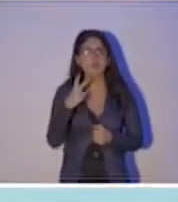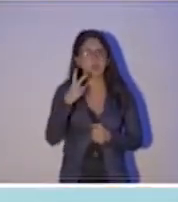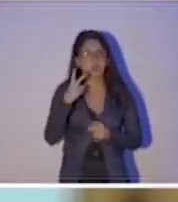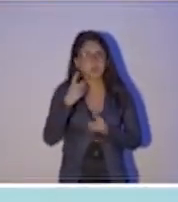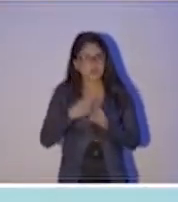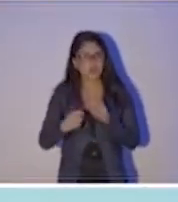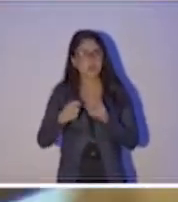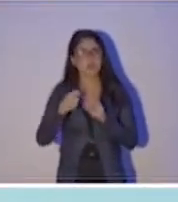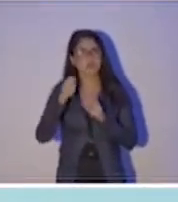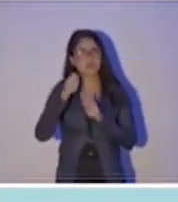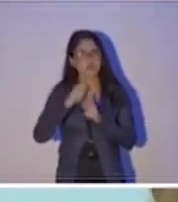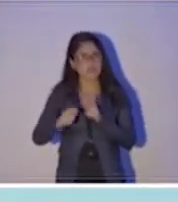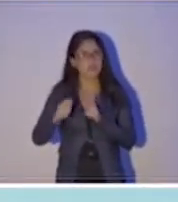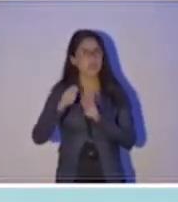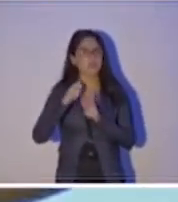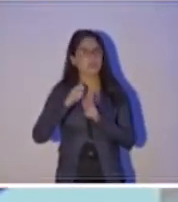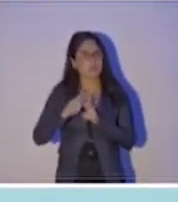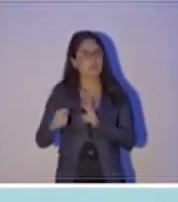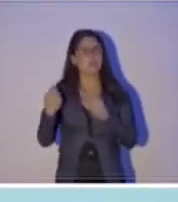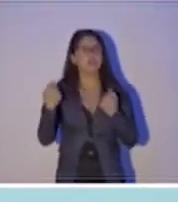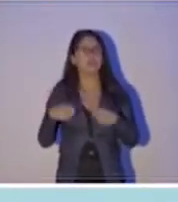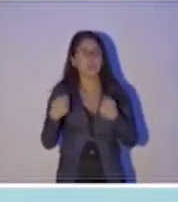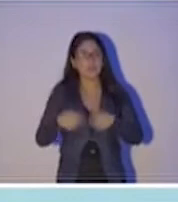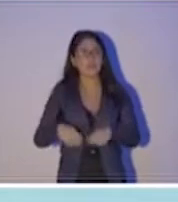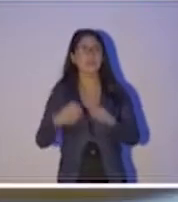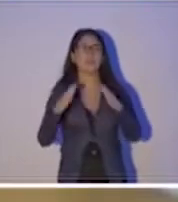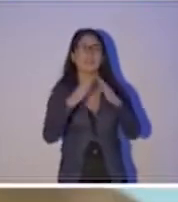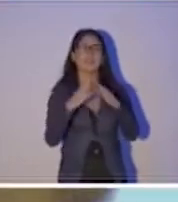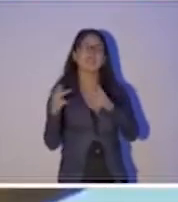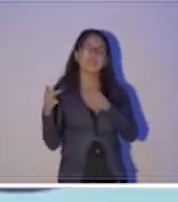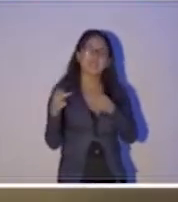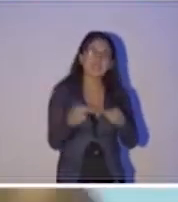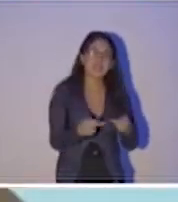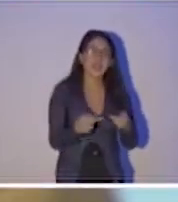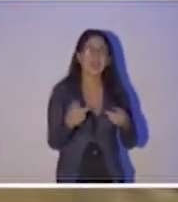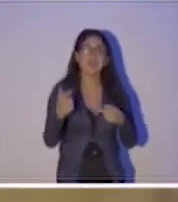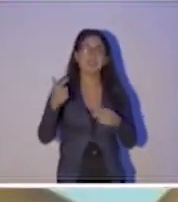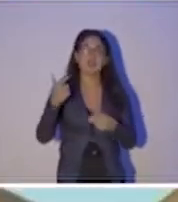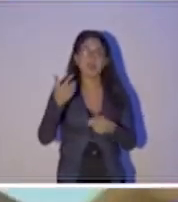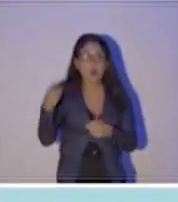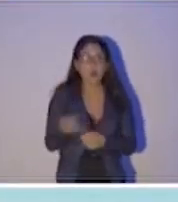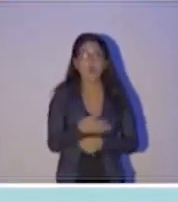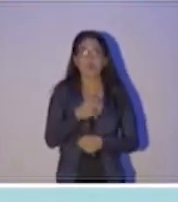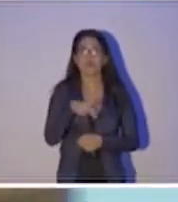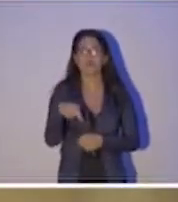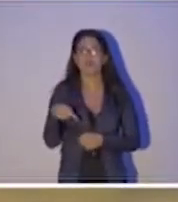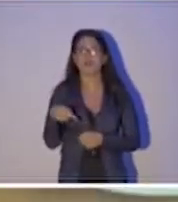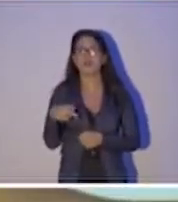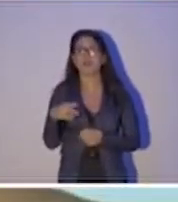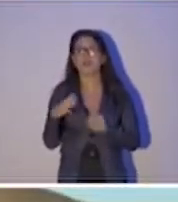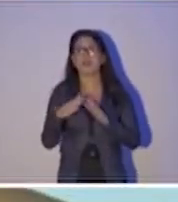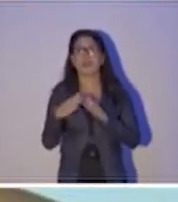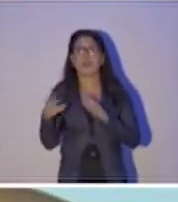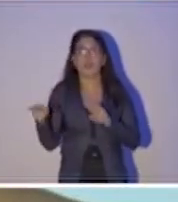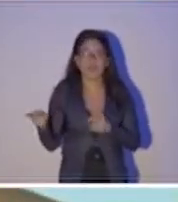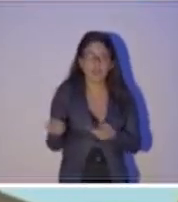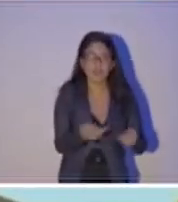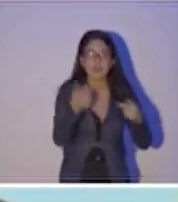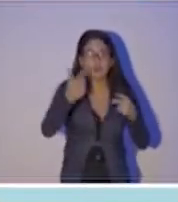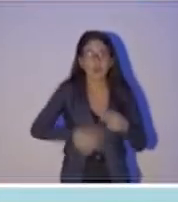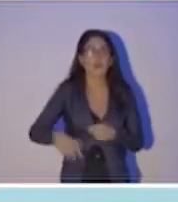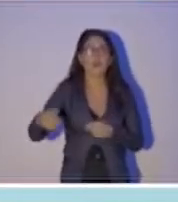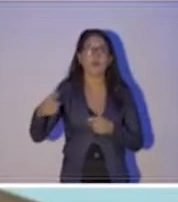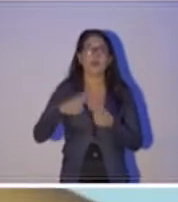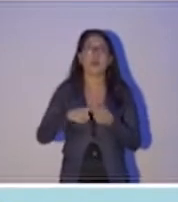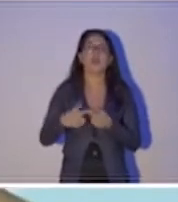meses, a gente tem que comer cuscuz na casa de um professor para conseguir conhecê-los, e a gente não consegue.